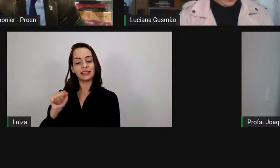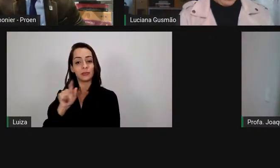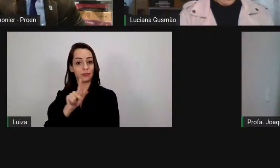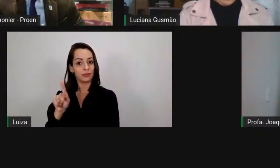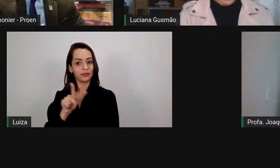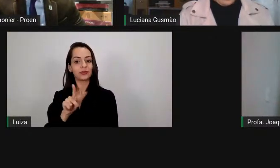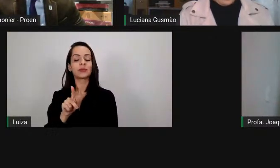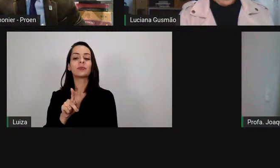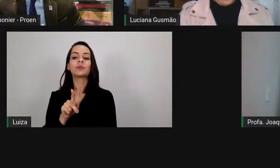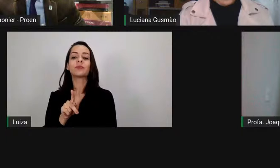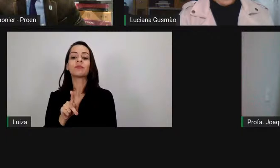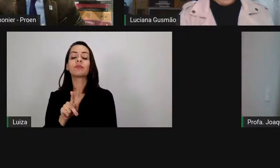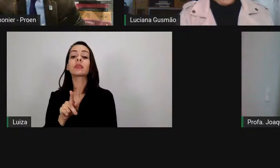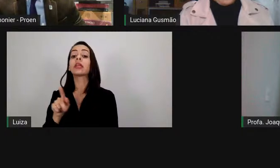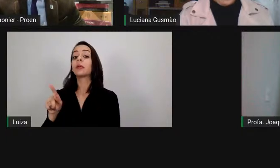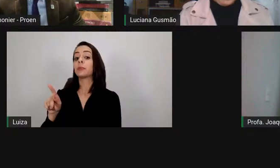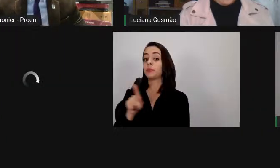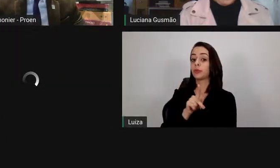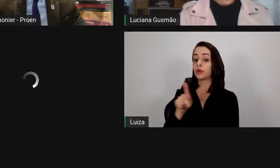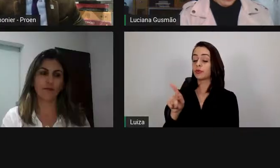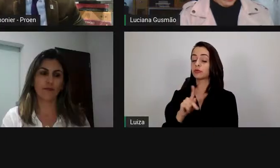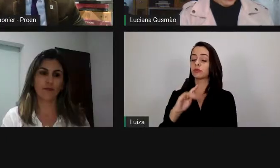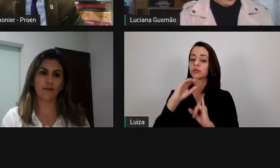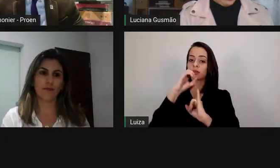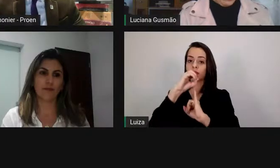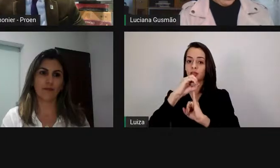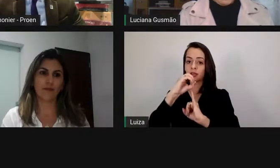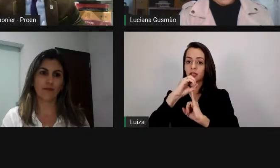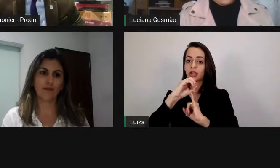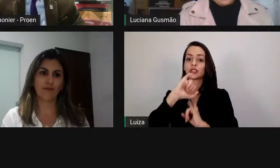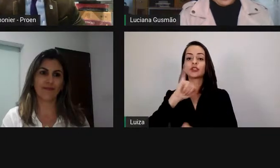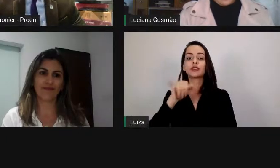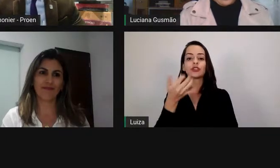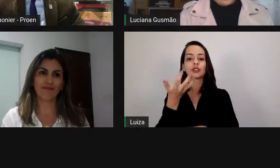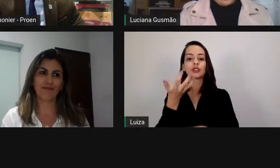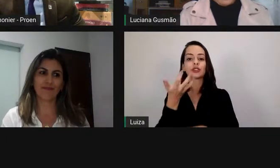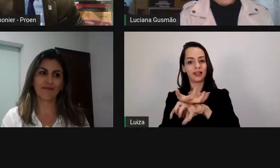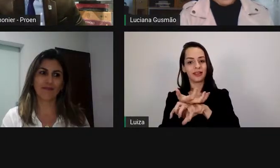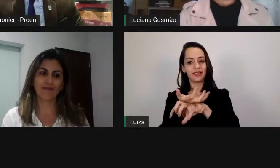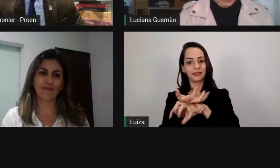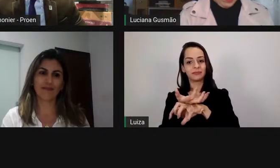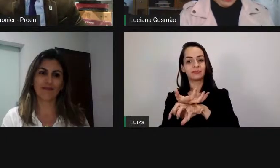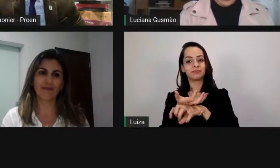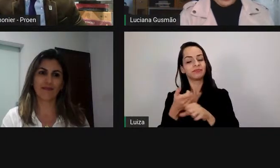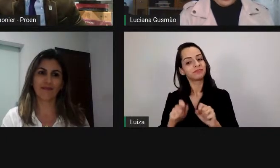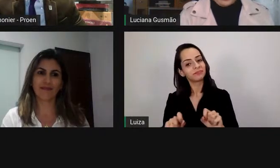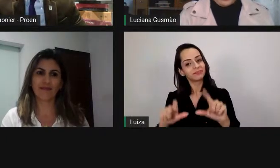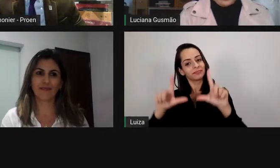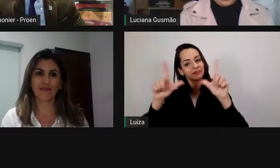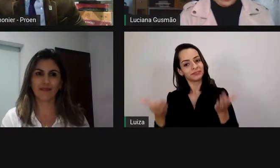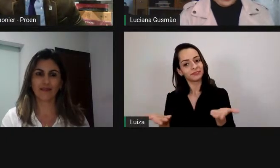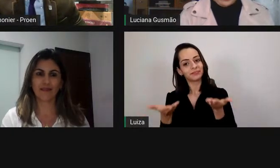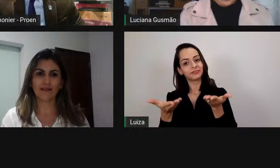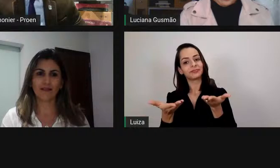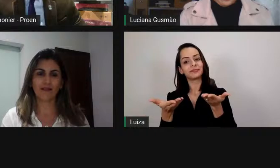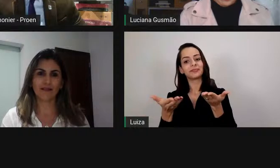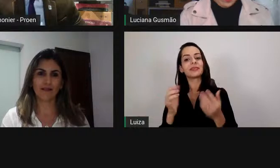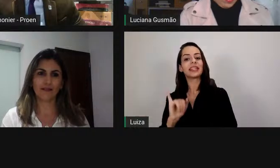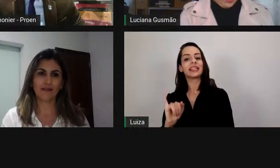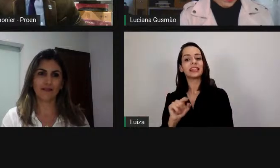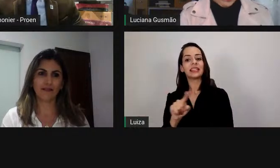conversa. Isa é professora do IFNMG Campus Januária. Conosco, então, professora Isa